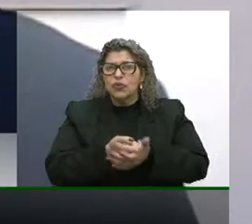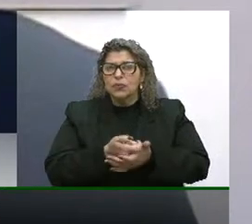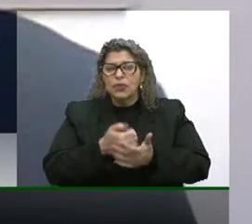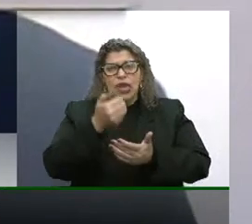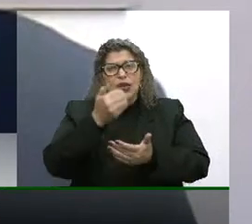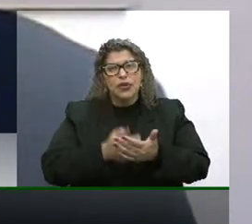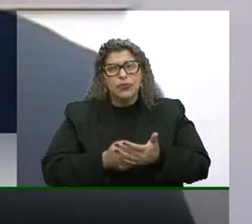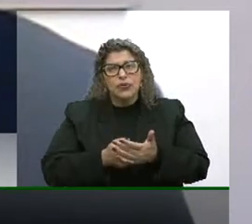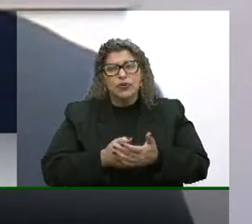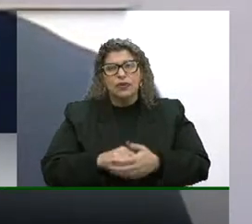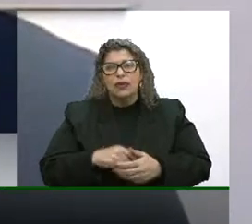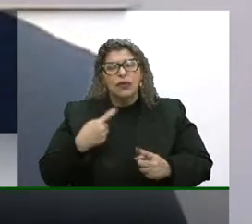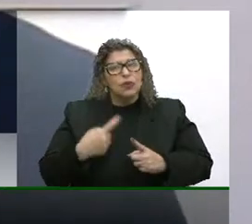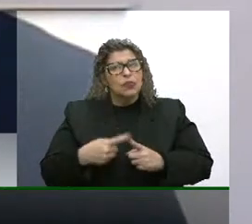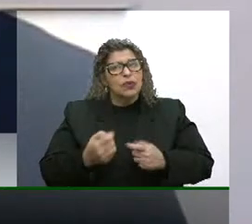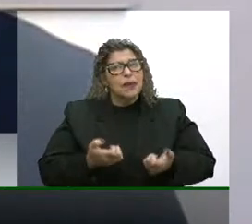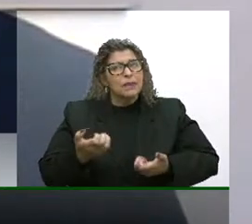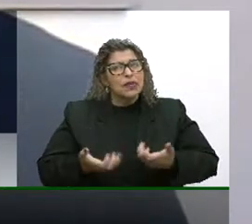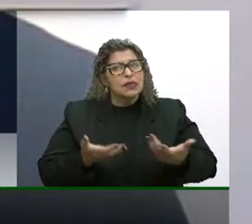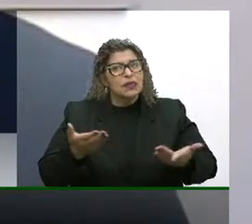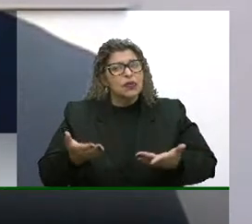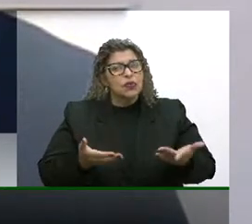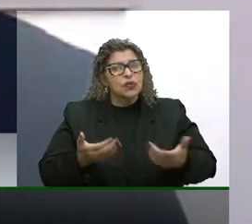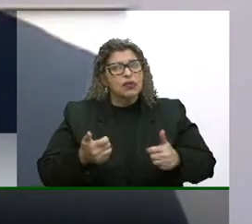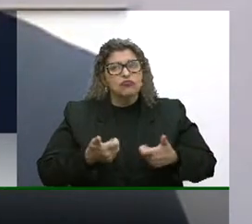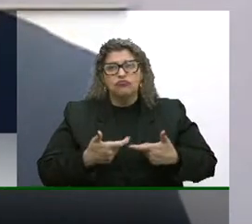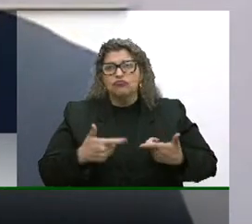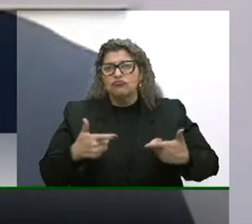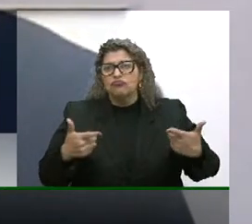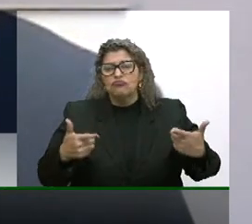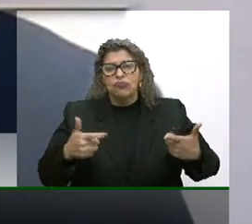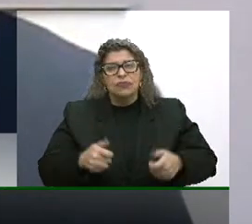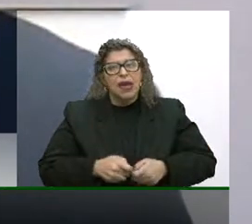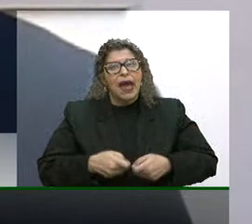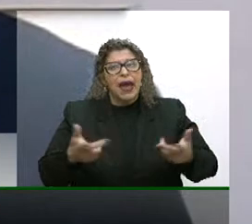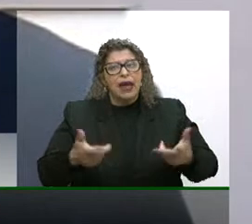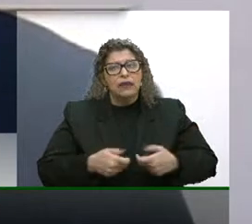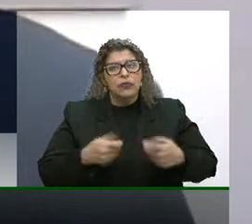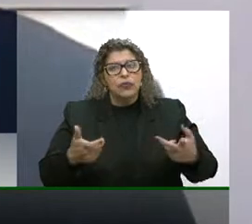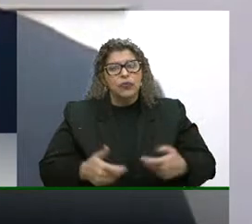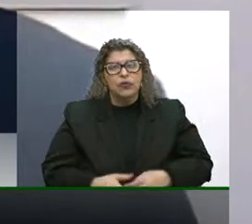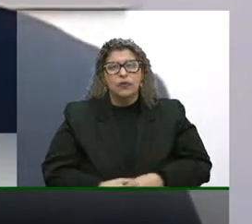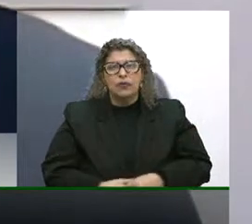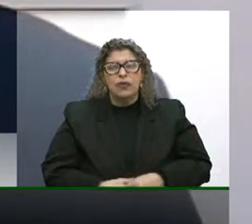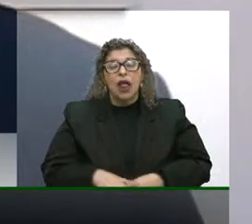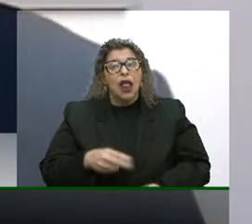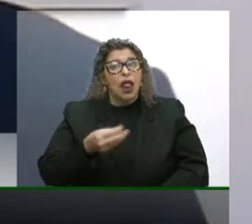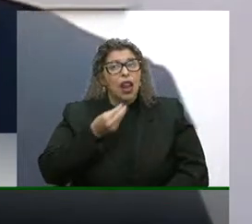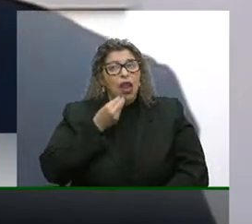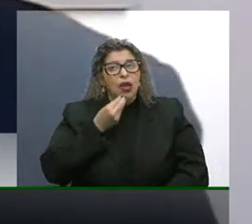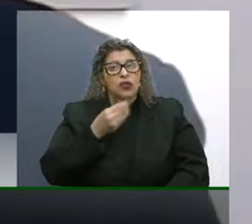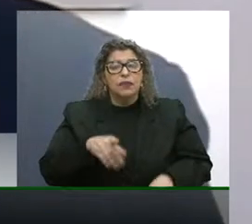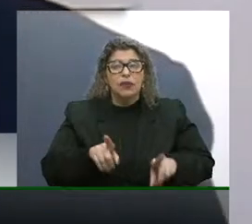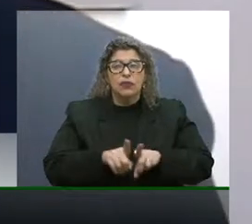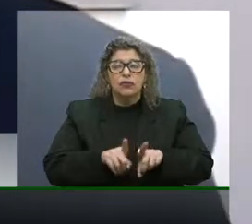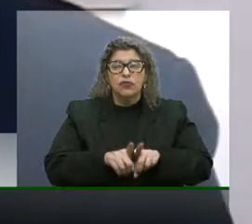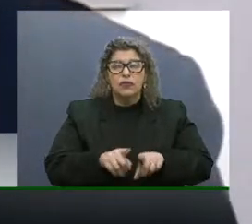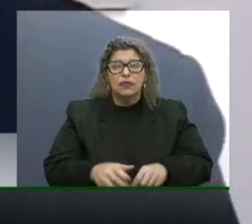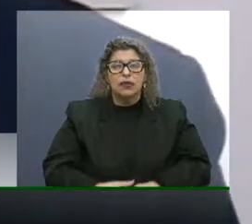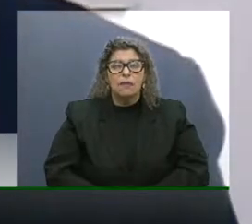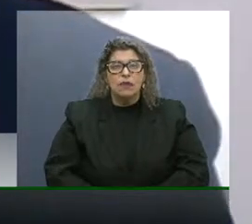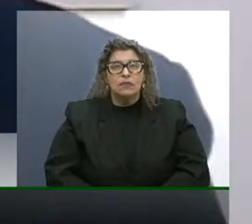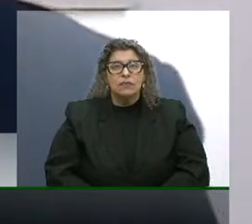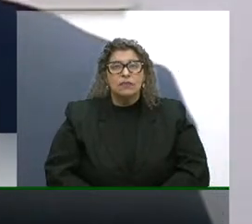redução, pois as tais prestadores não teriam mais esse custo. E, logicamente, que se houvesse